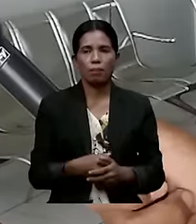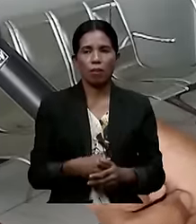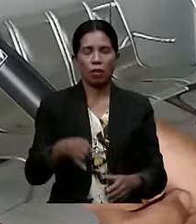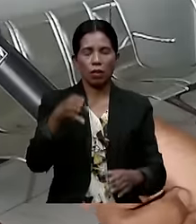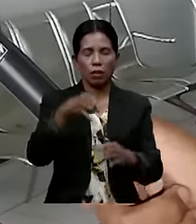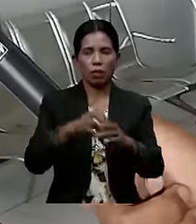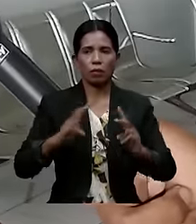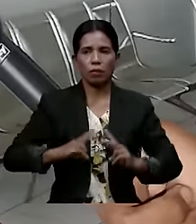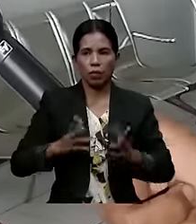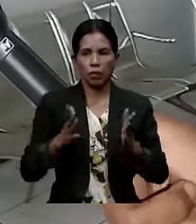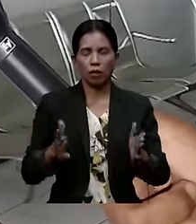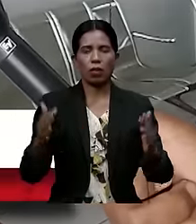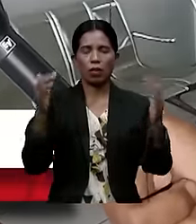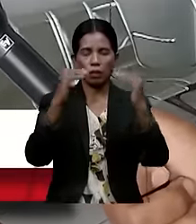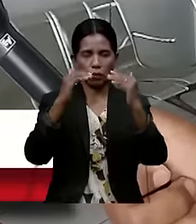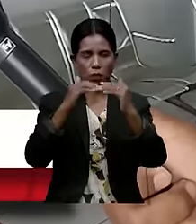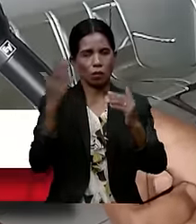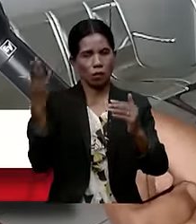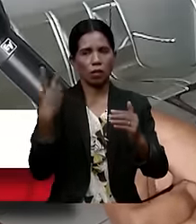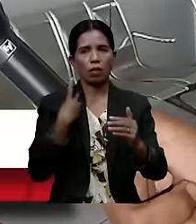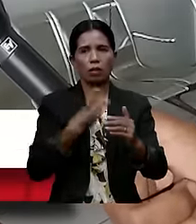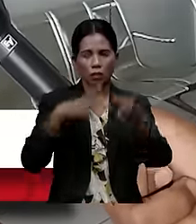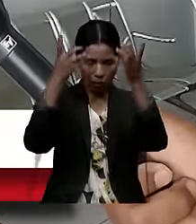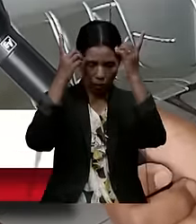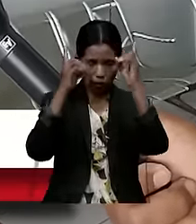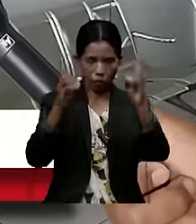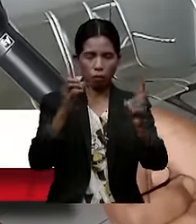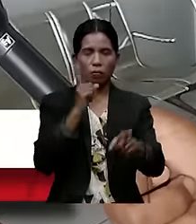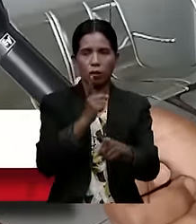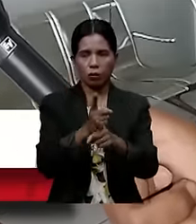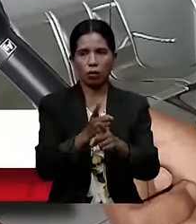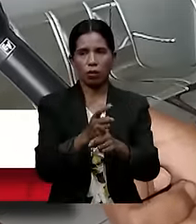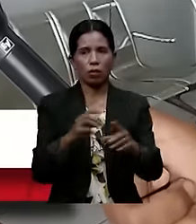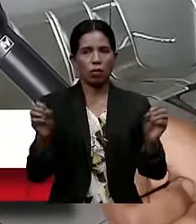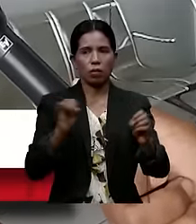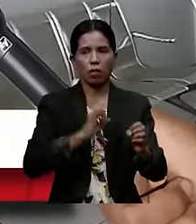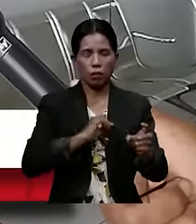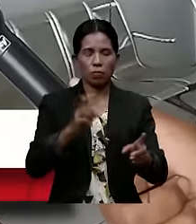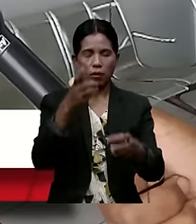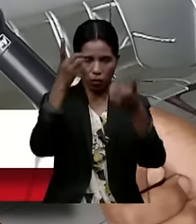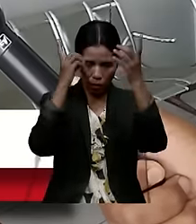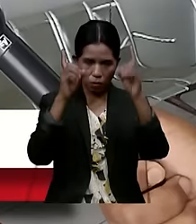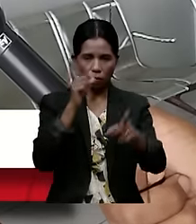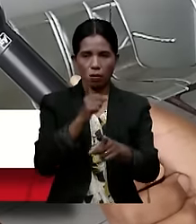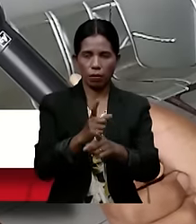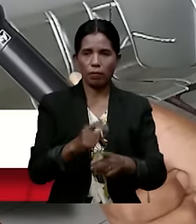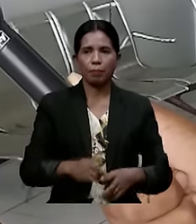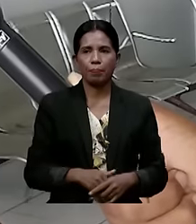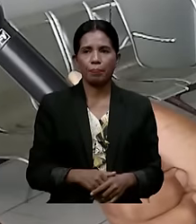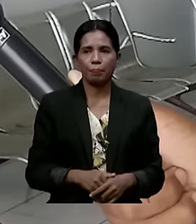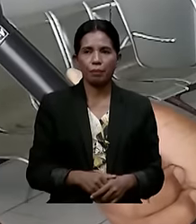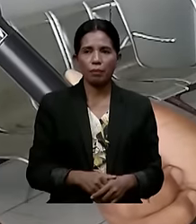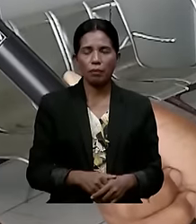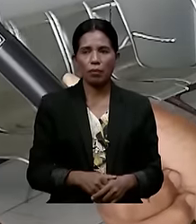veterano Sirami, o todo encontro e alarma, a parte de decisão coletivo, lá o saúde, uma parte de decisão coletivo,